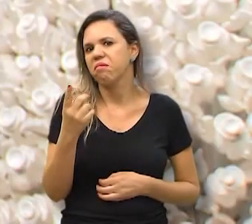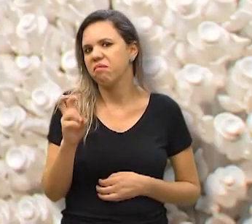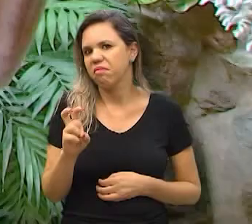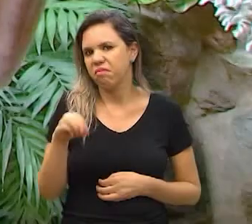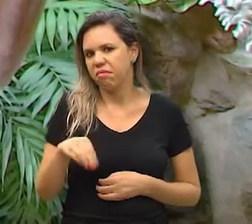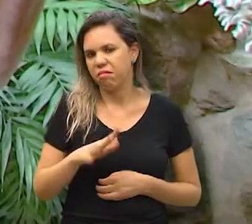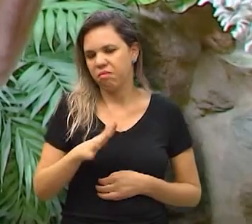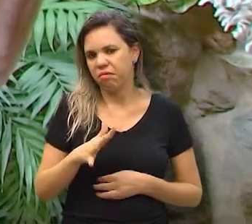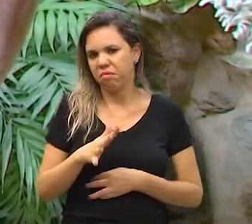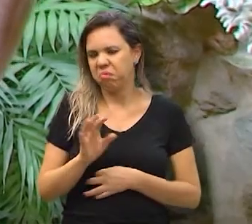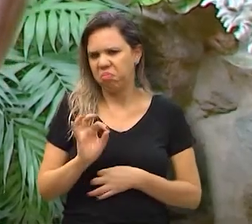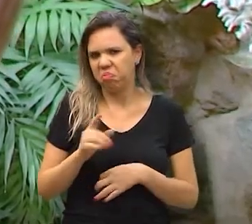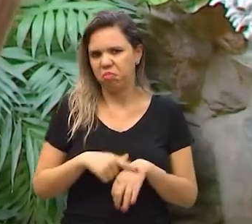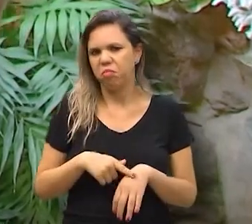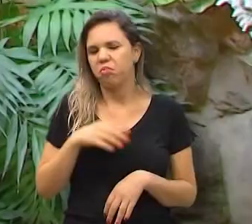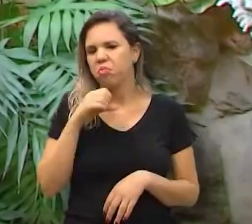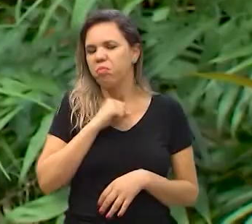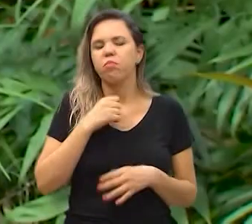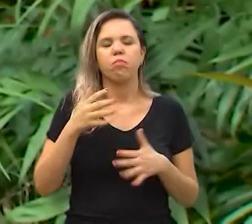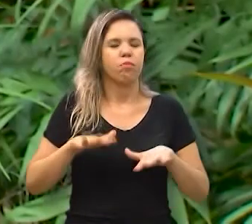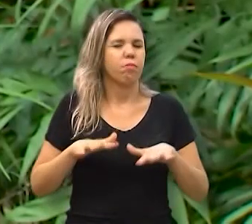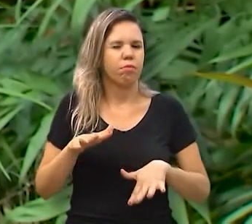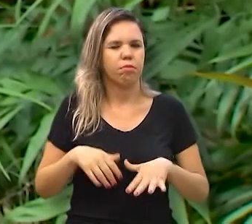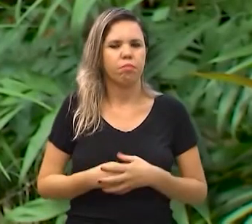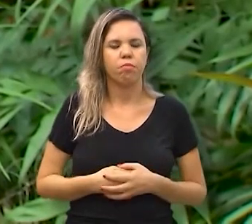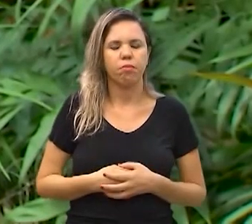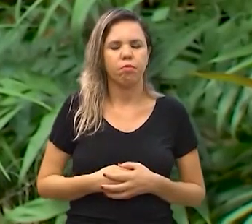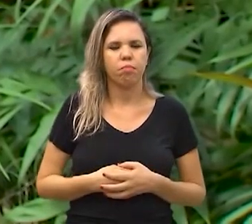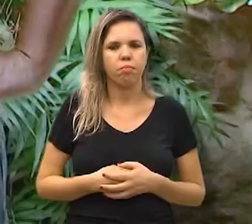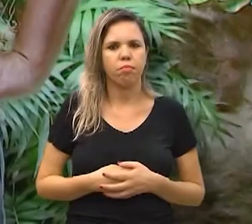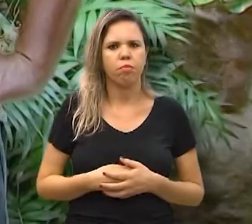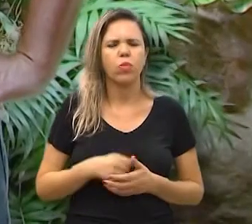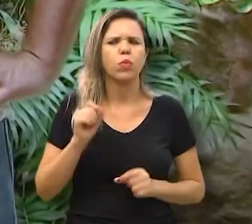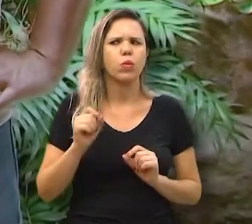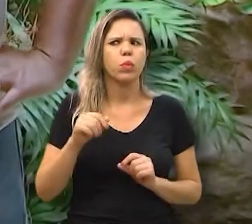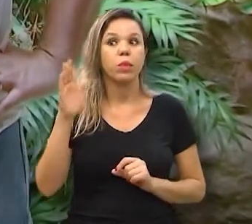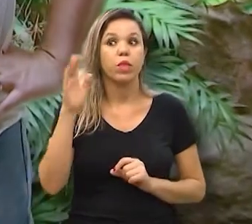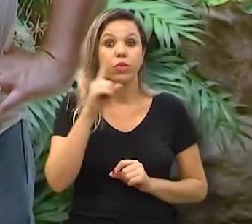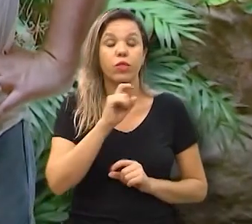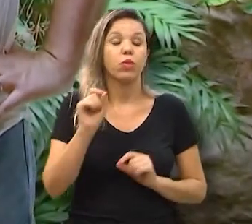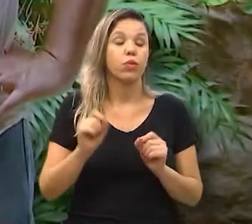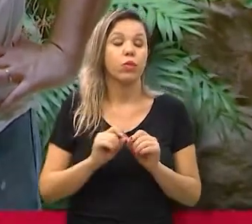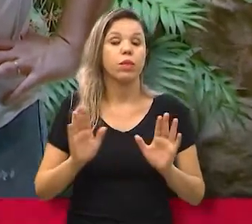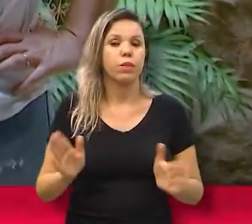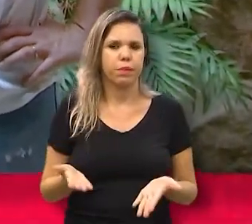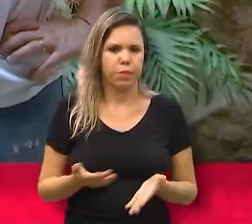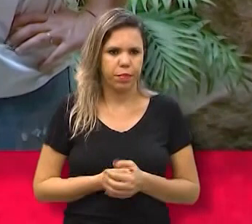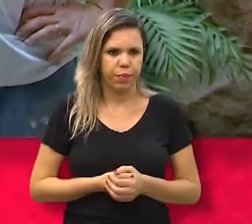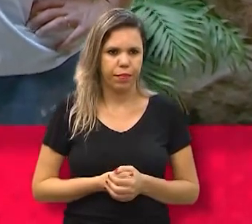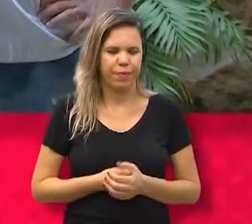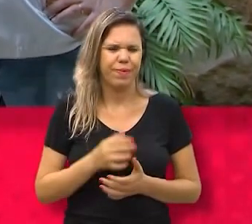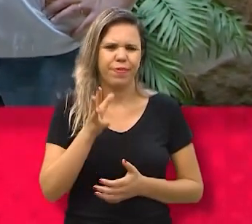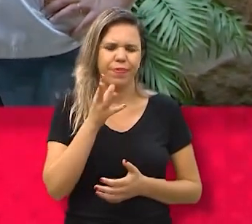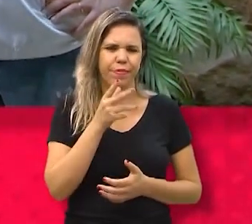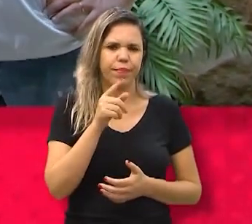minutos. Nem isso, né? Nem isso. Talvez o processo mais complicado, nem complicado,